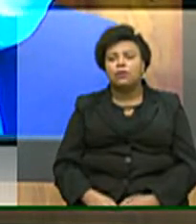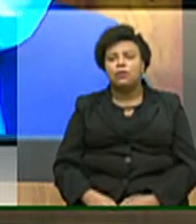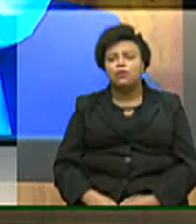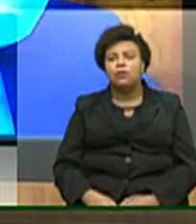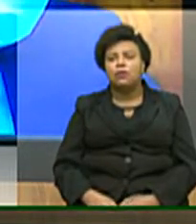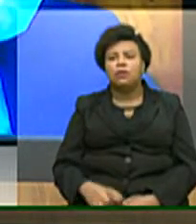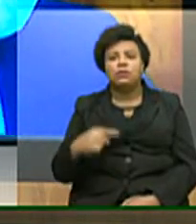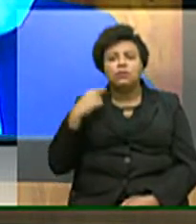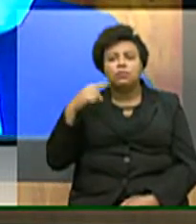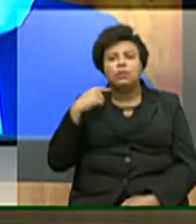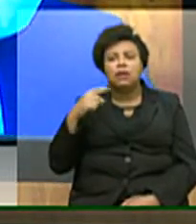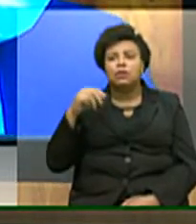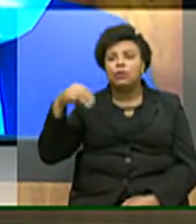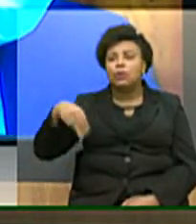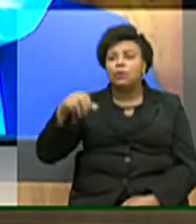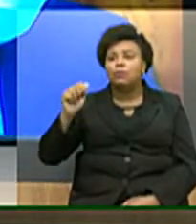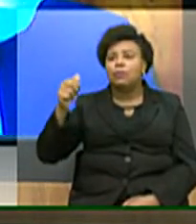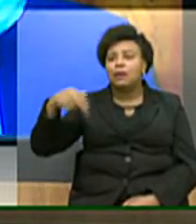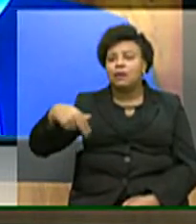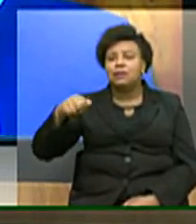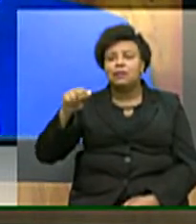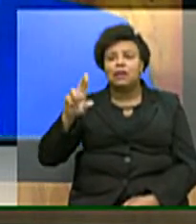Lá, deputado Luiz Fernando Mainardi.